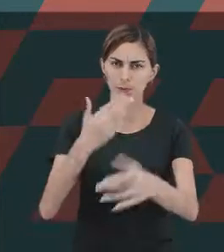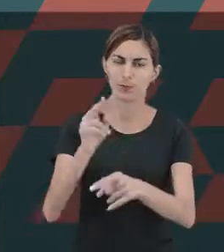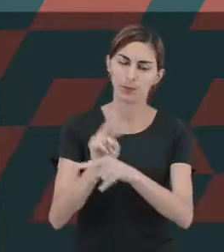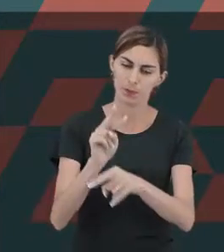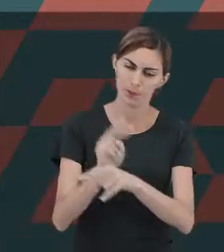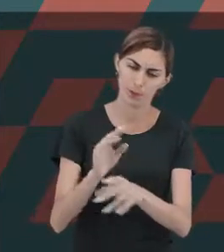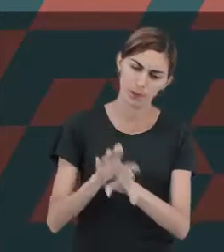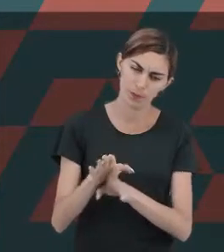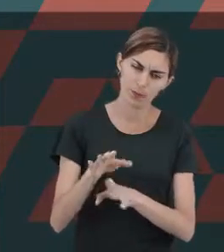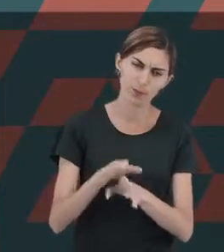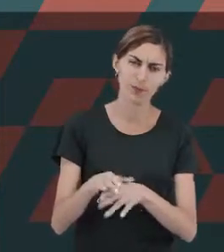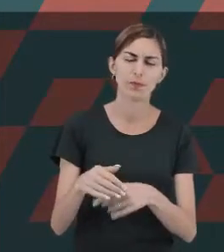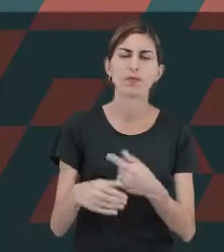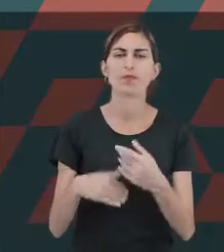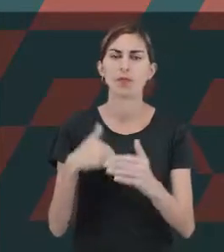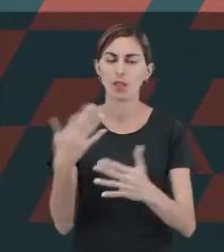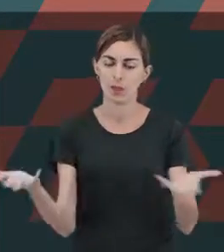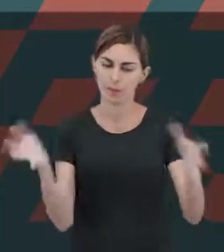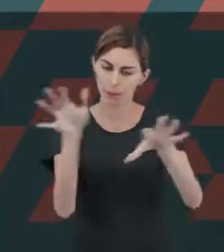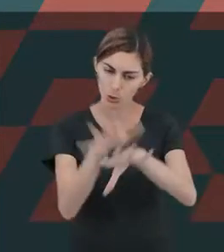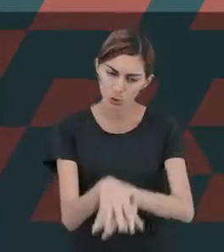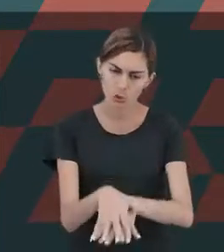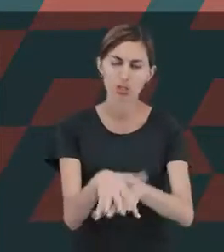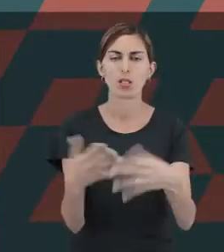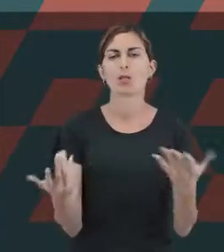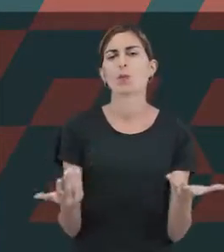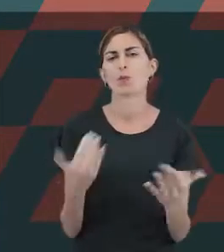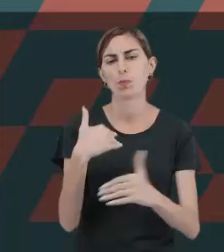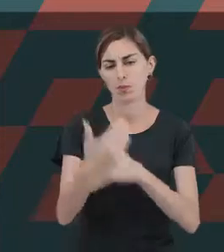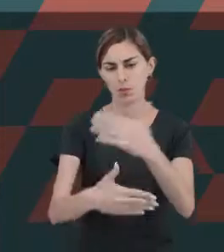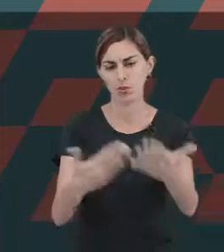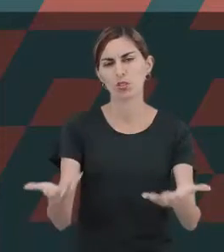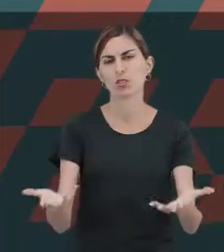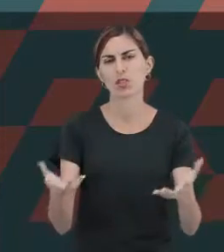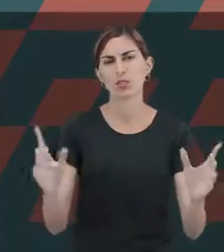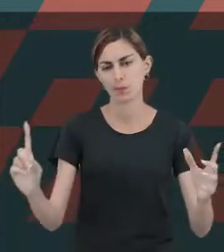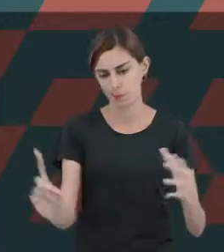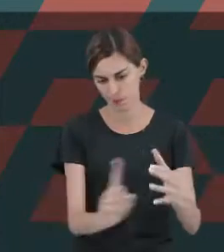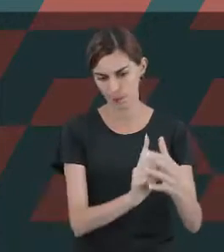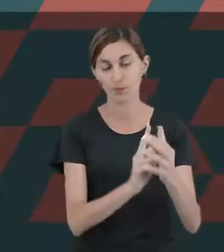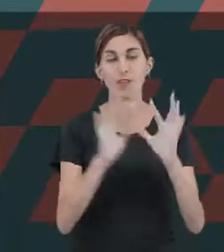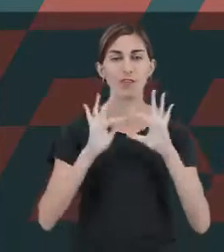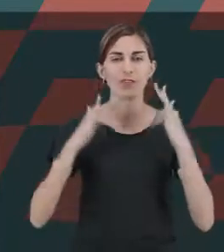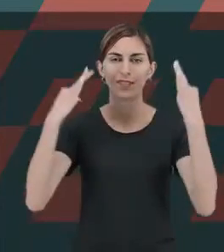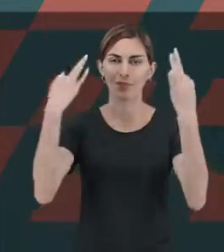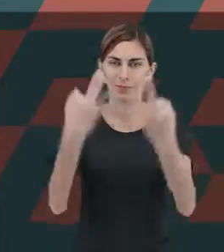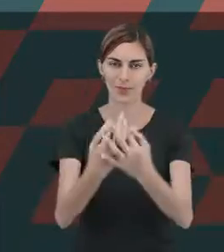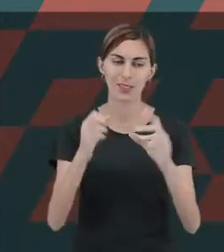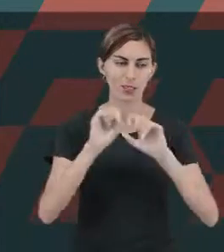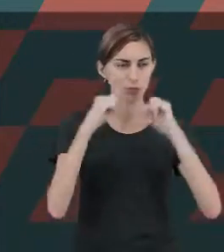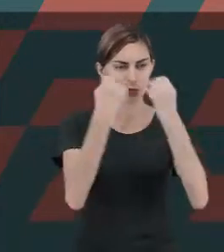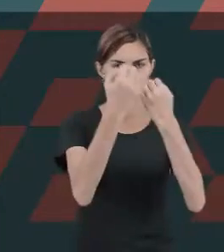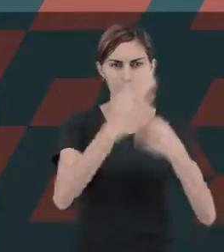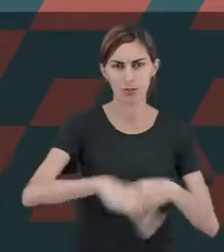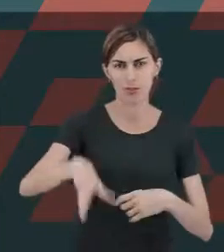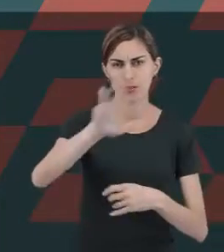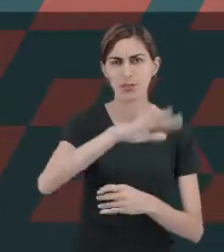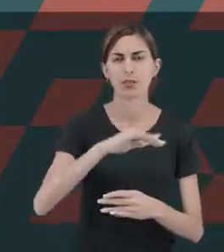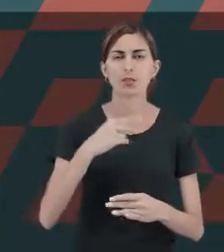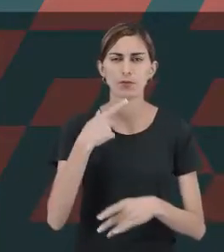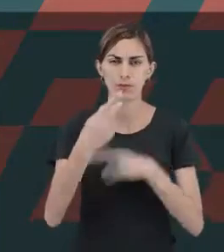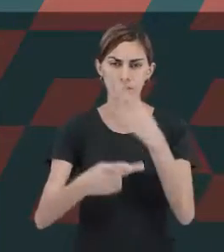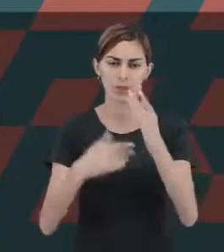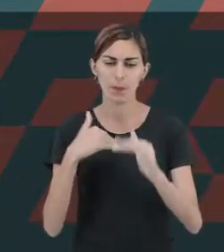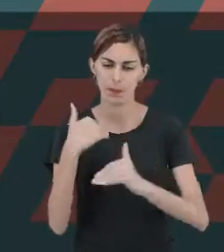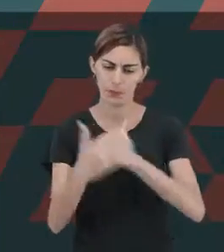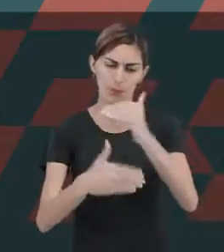preventivo, num processo de inclusão e, claro, num processo de inserção familiar e social. Quando a gente traz